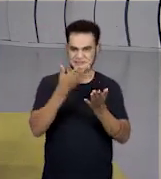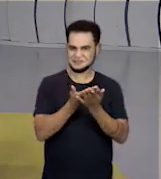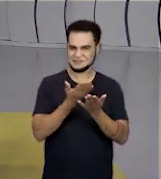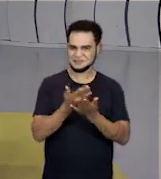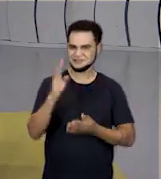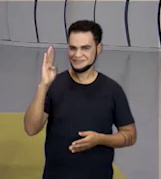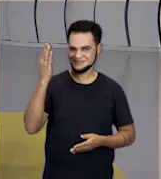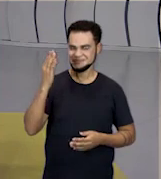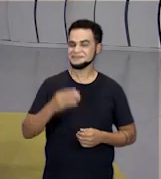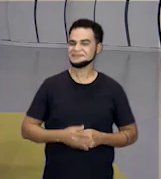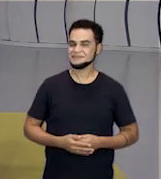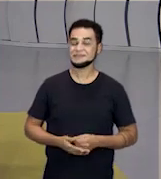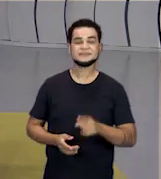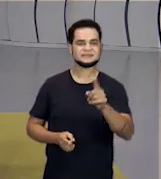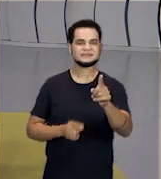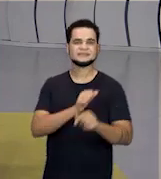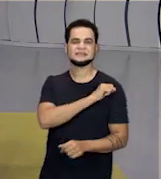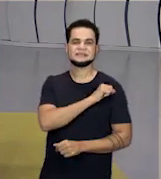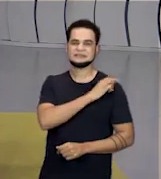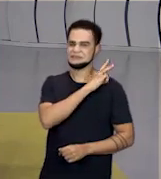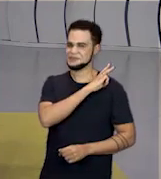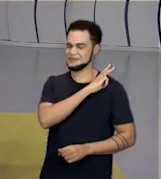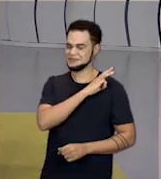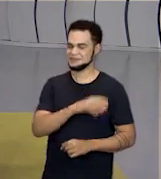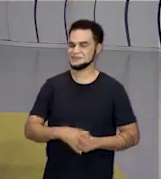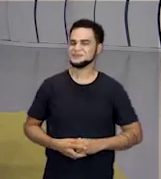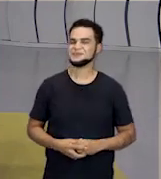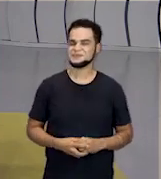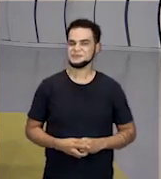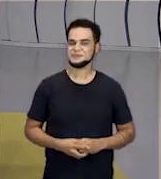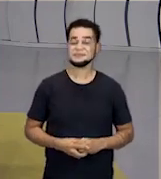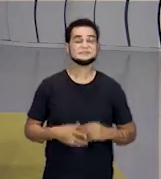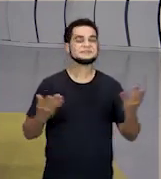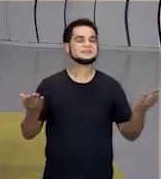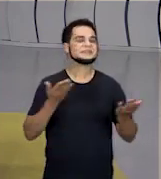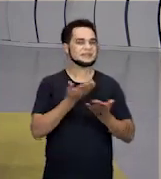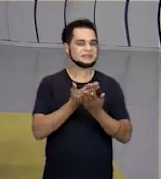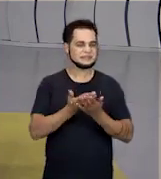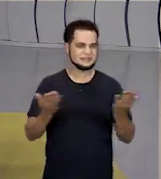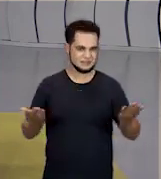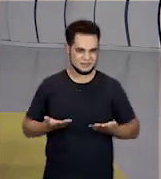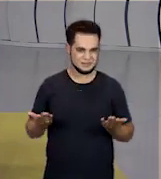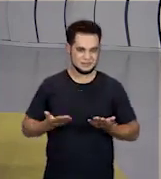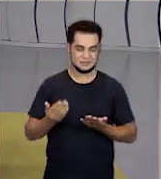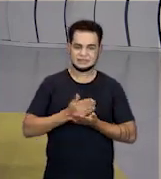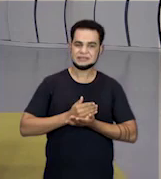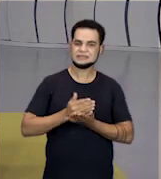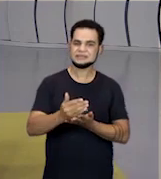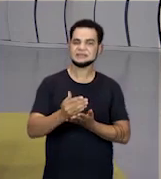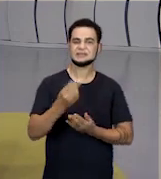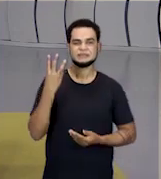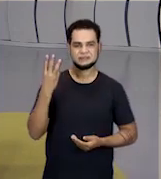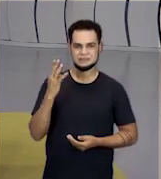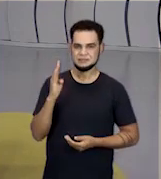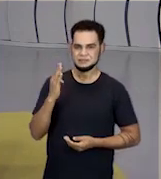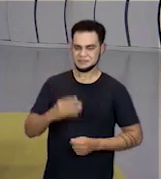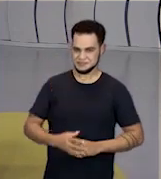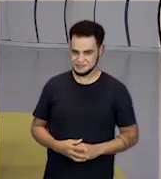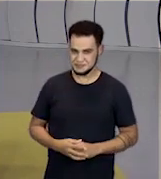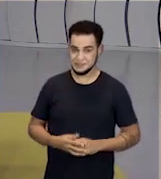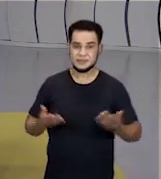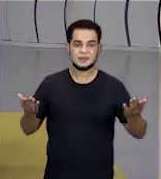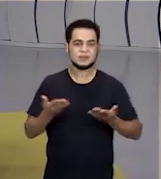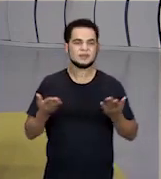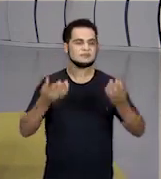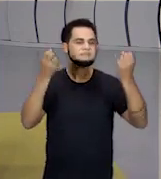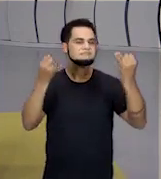Biologia para você, aluno do terceiro ano. Nossa aula de hoje, iniciando aí o terceiro bimestre, falaremos